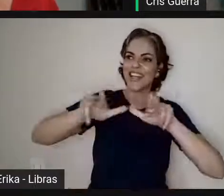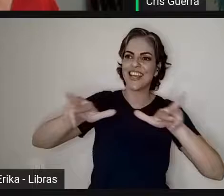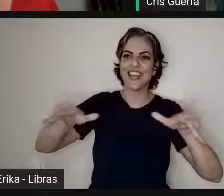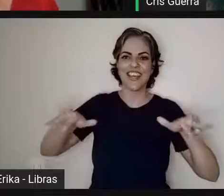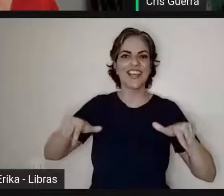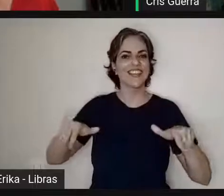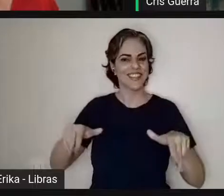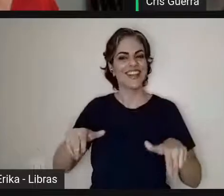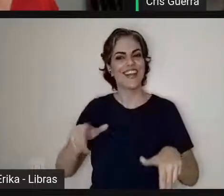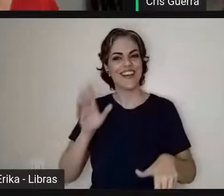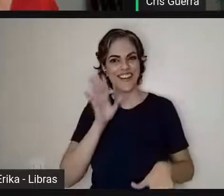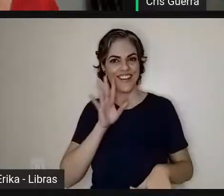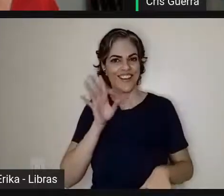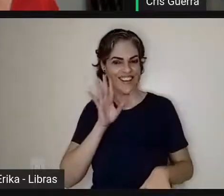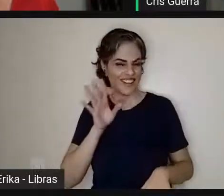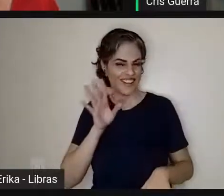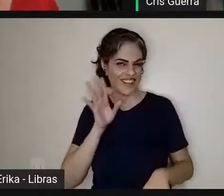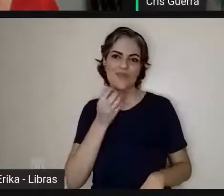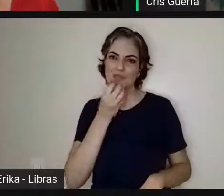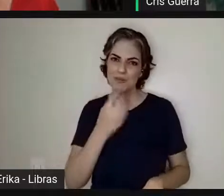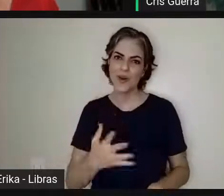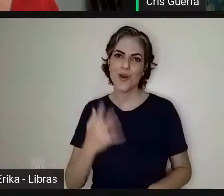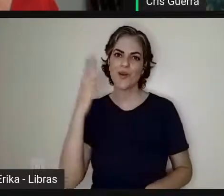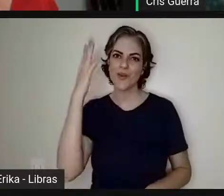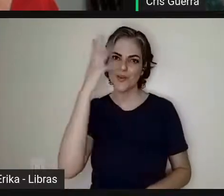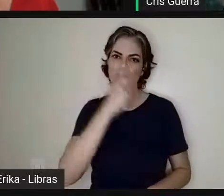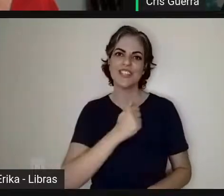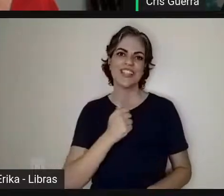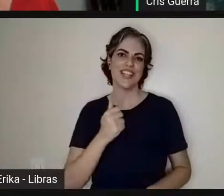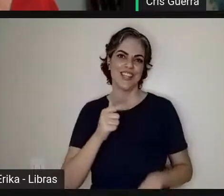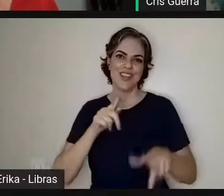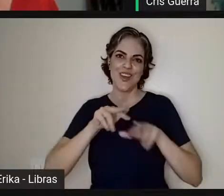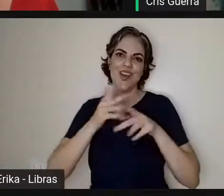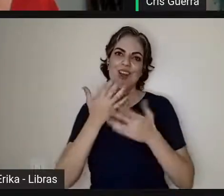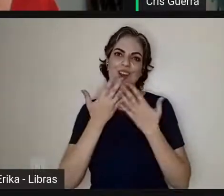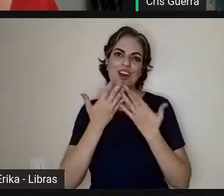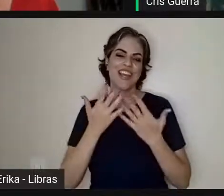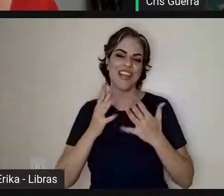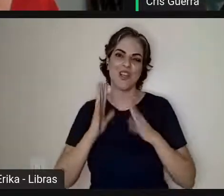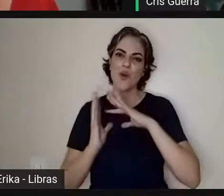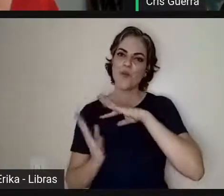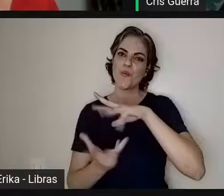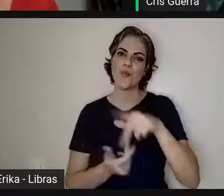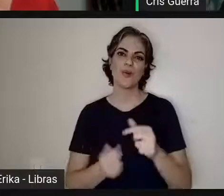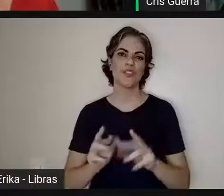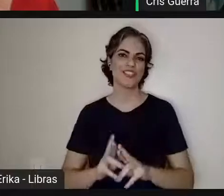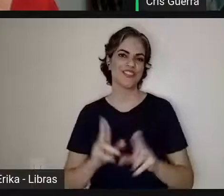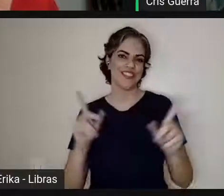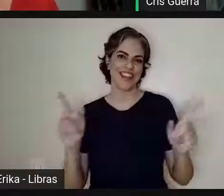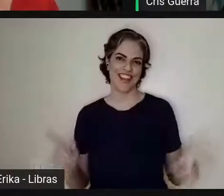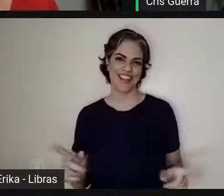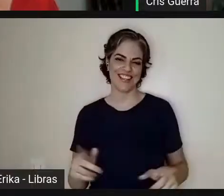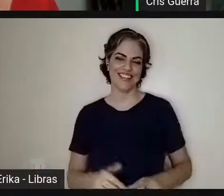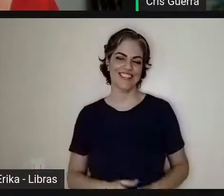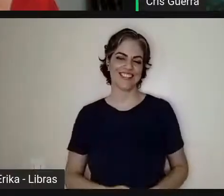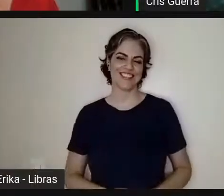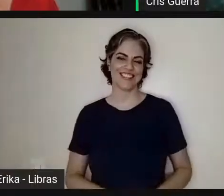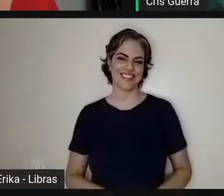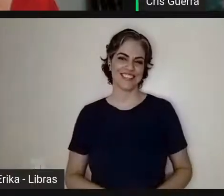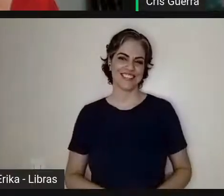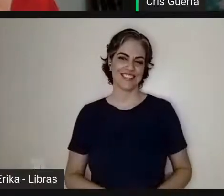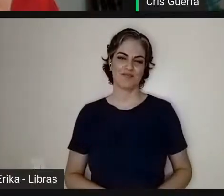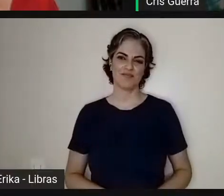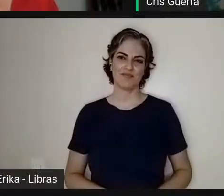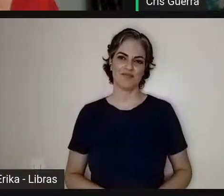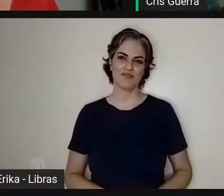ali, né? É muito mais bonito o mundo com essas diferenças. E eu acho que isso tem a ver com a gente olhar